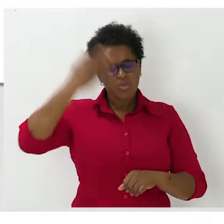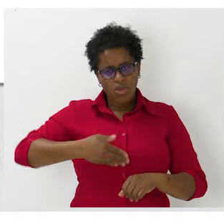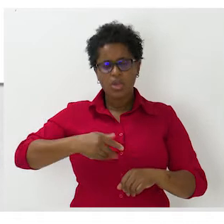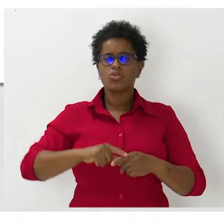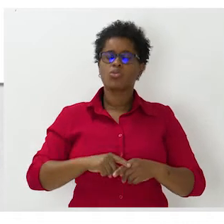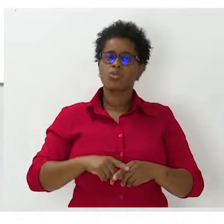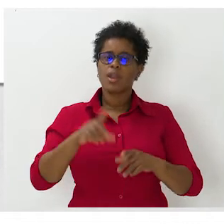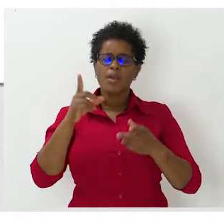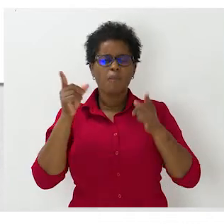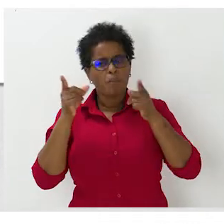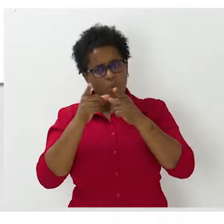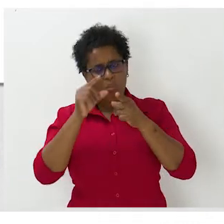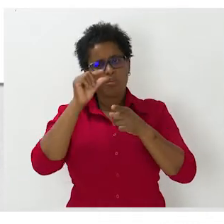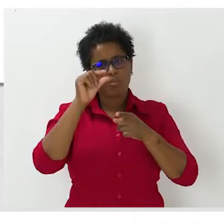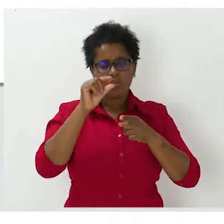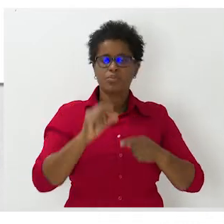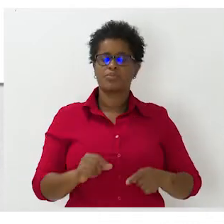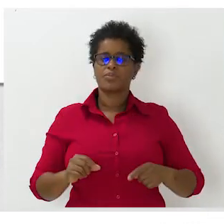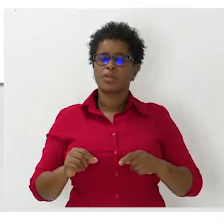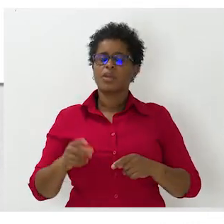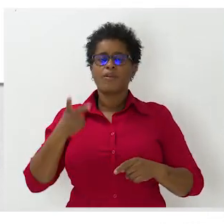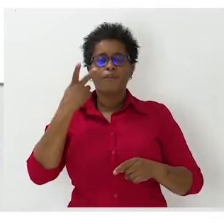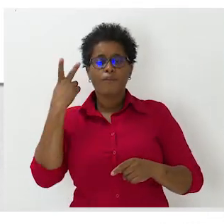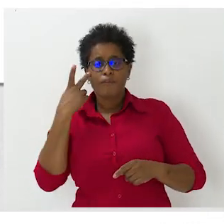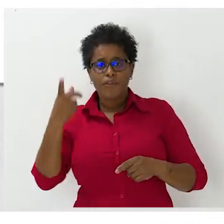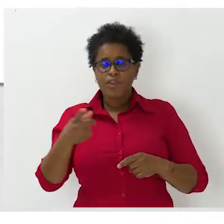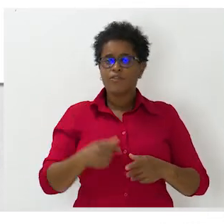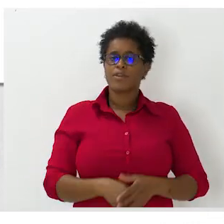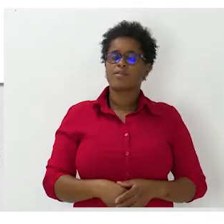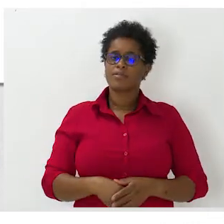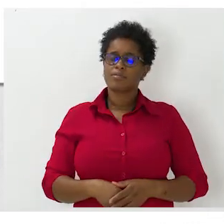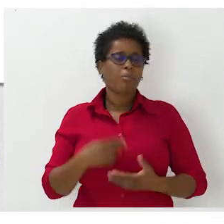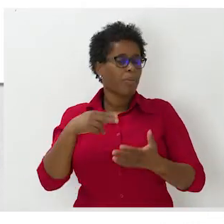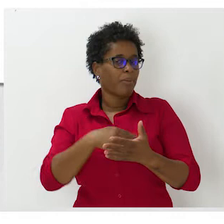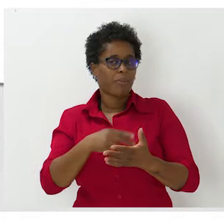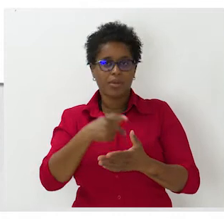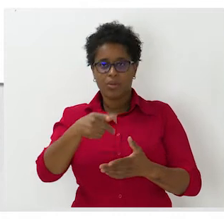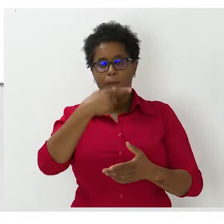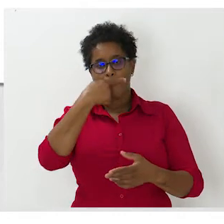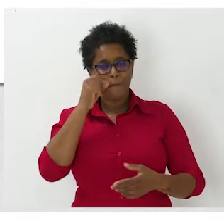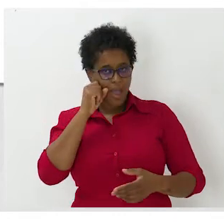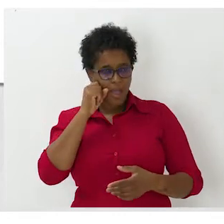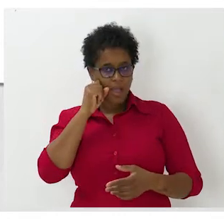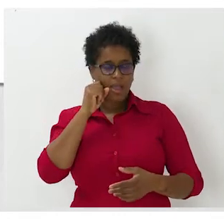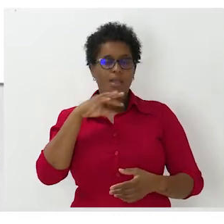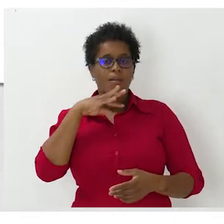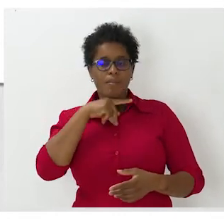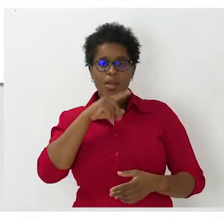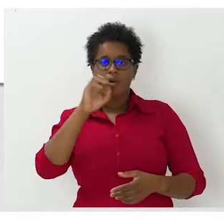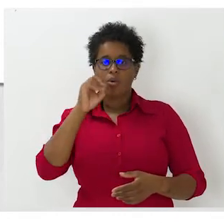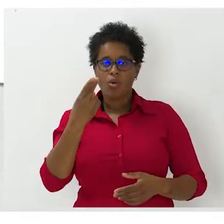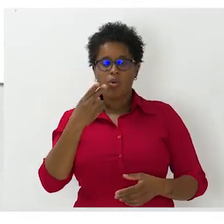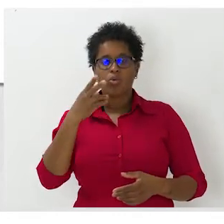direitos limitados, vivendo na dependência dos pais ou